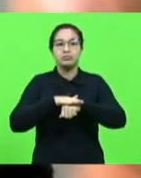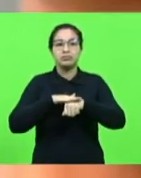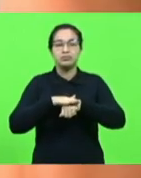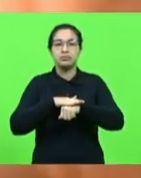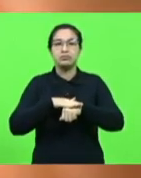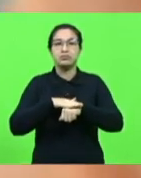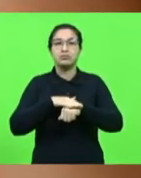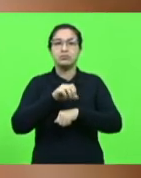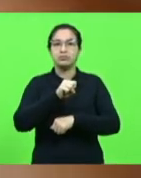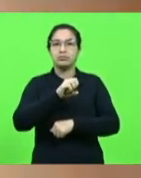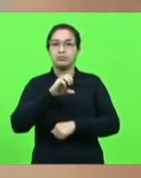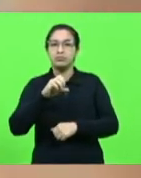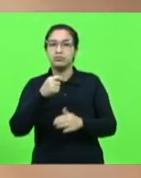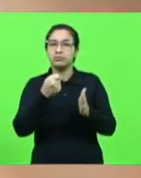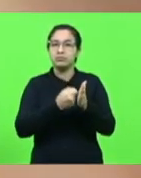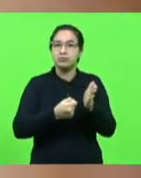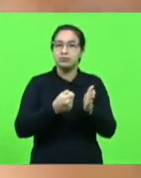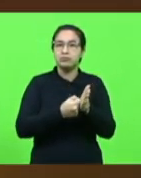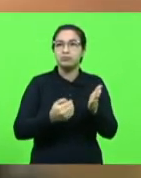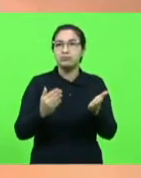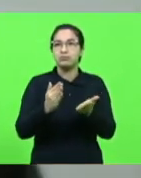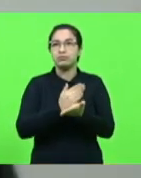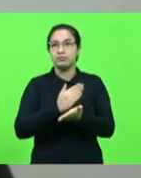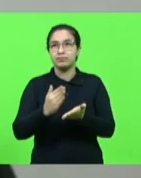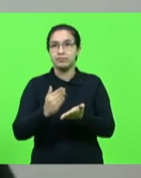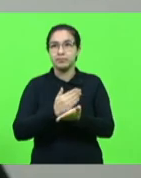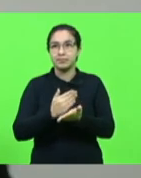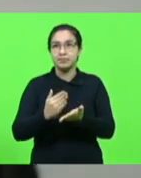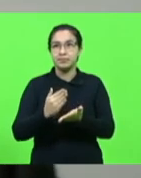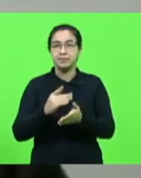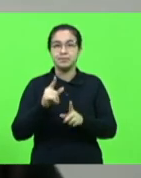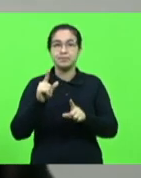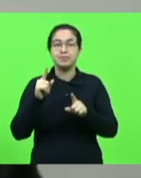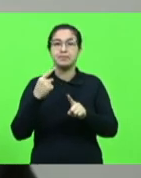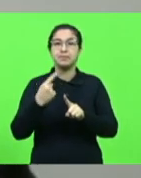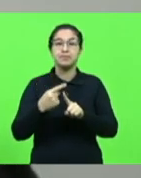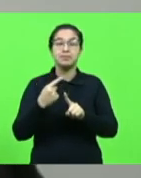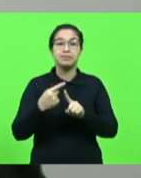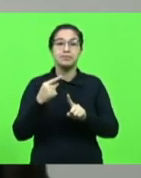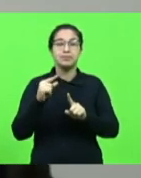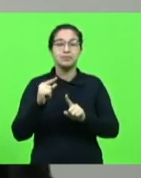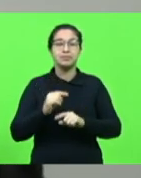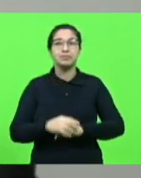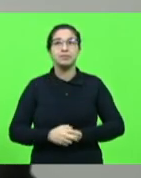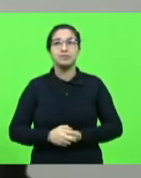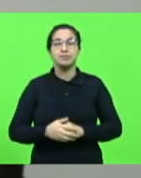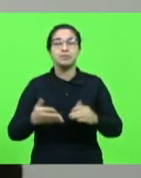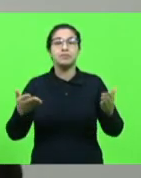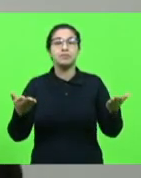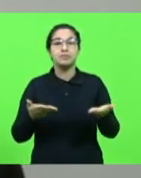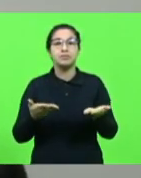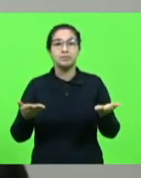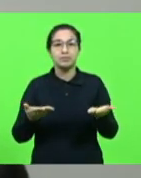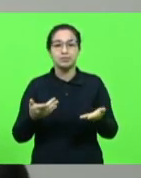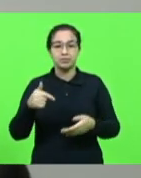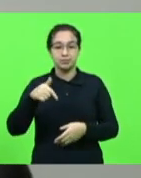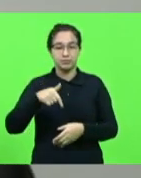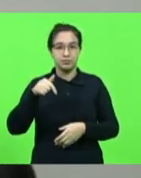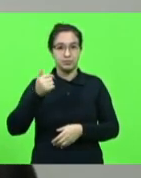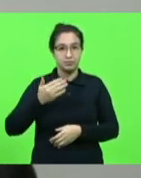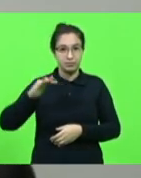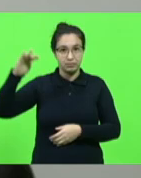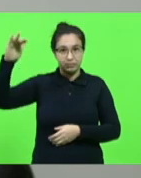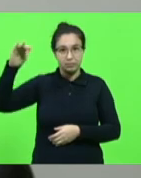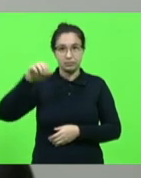cobrar alguns posicionamentos, senhor presidente Nilson Berlanda. Hoje, aqui na Serra Catarinense,